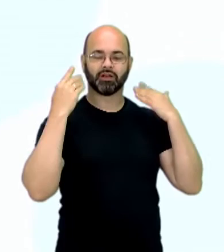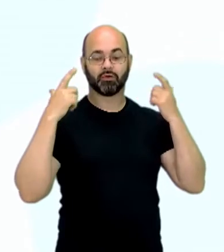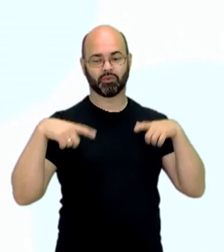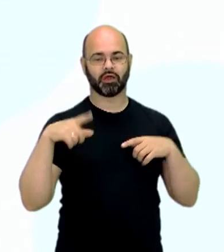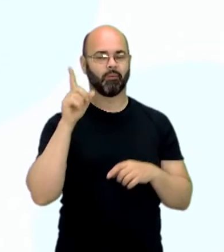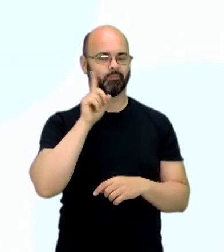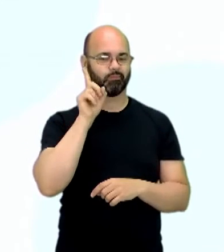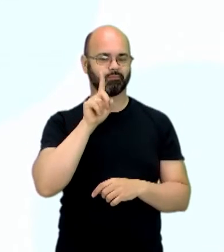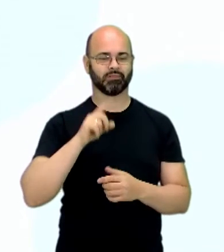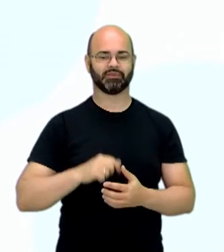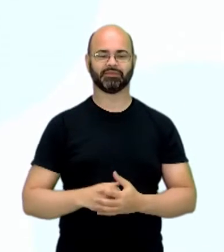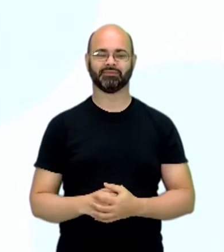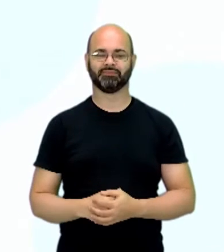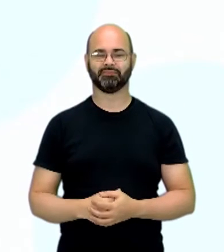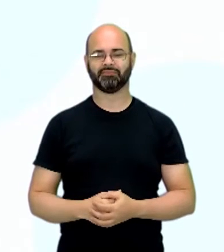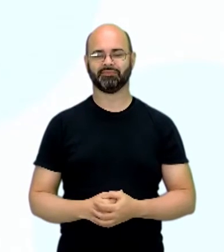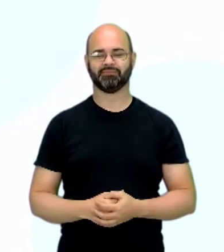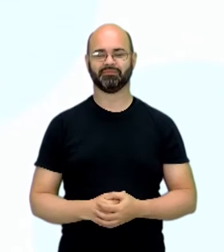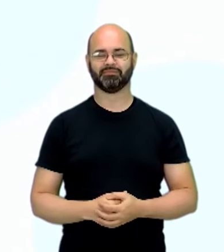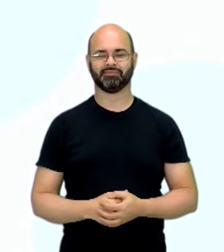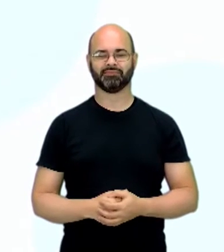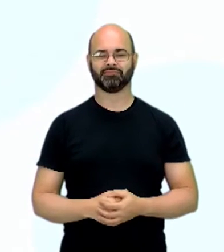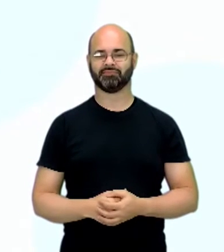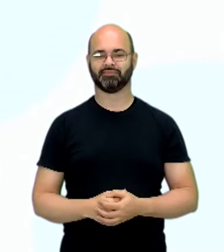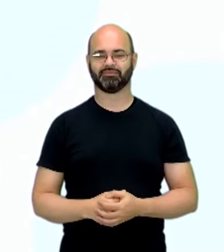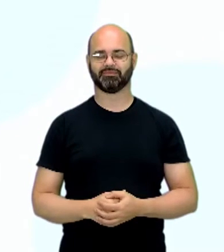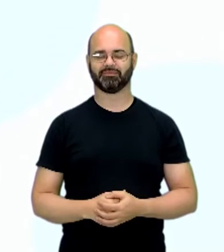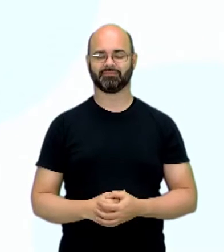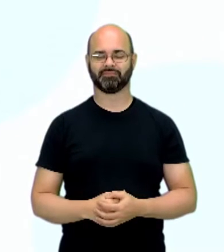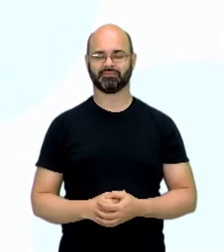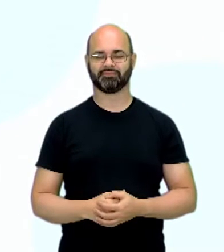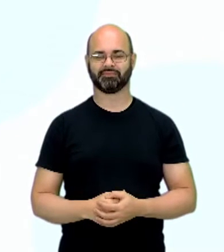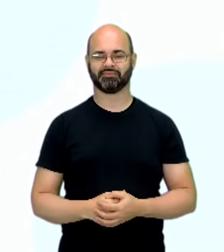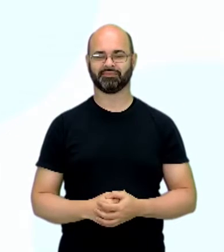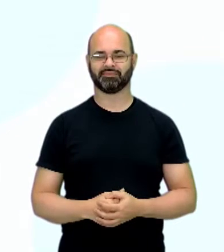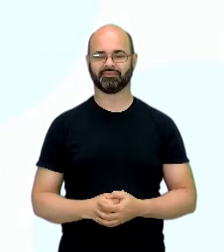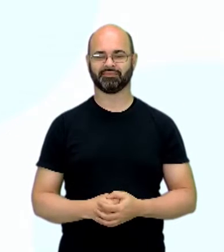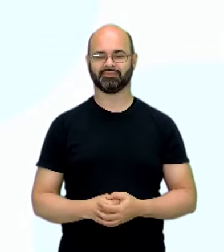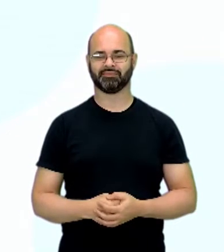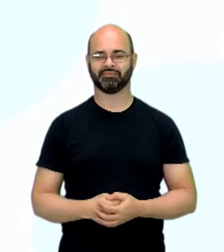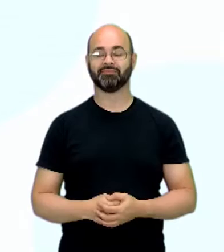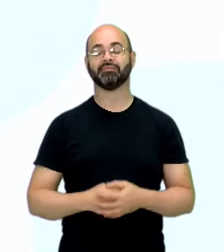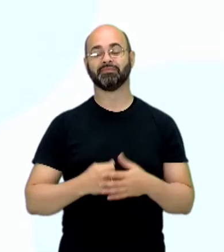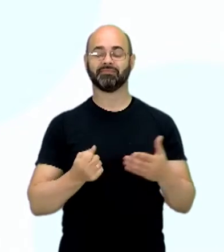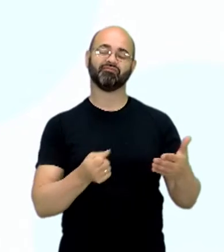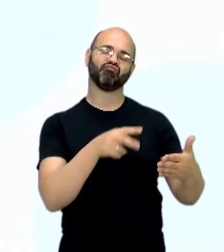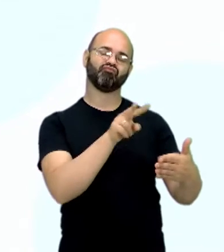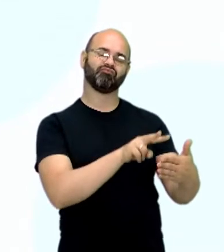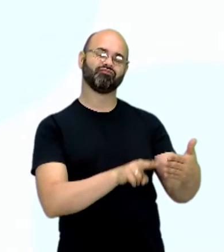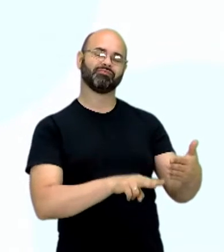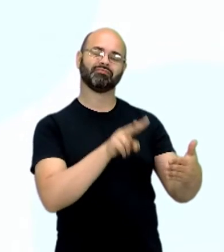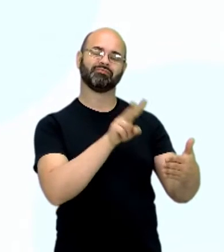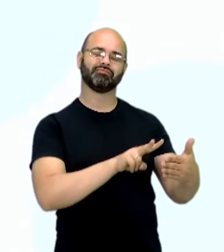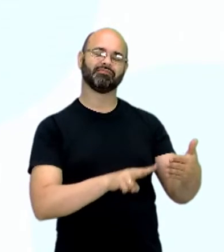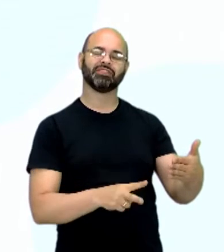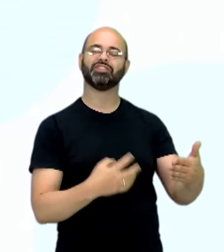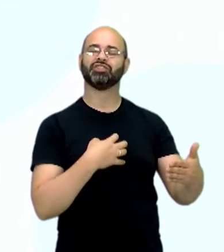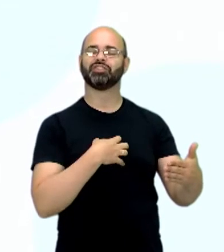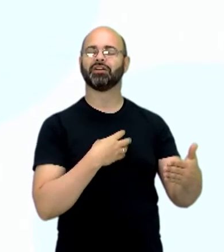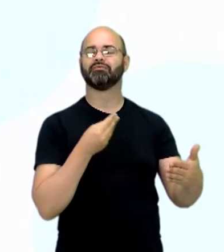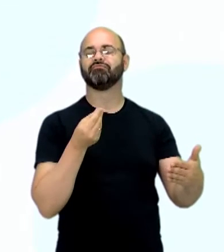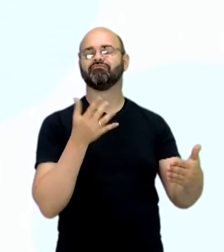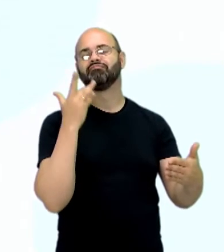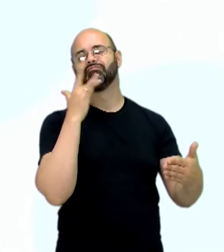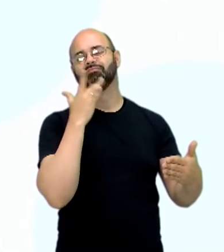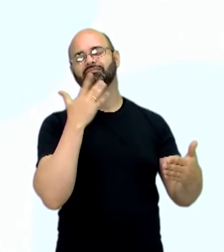Unidos. And reading was a wonderful way to relax. E a leitura foi um grande jeito